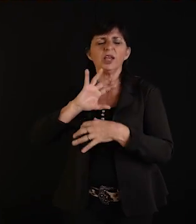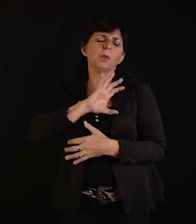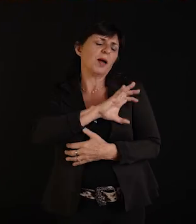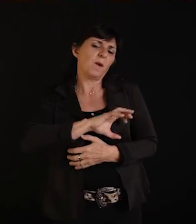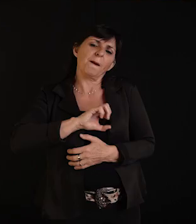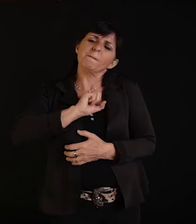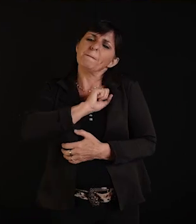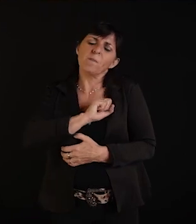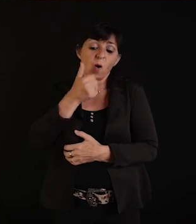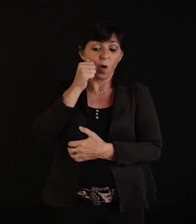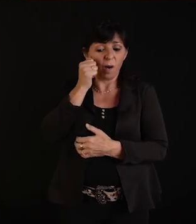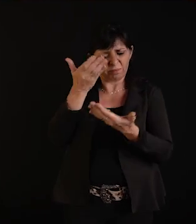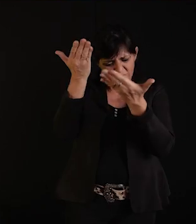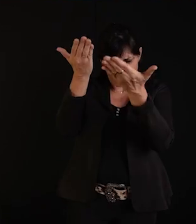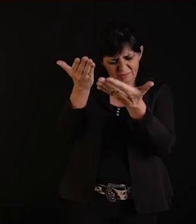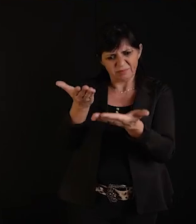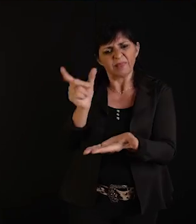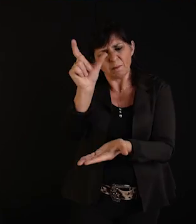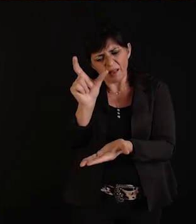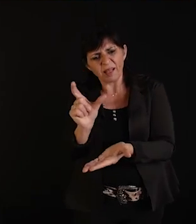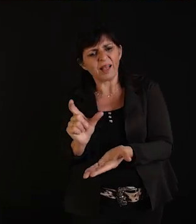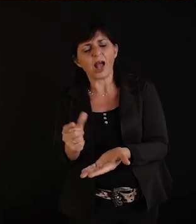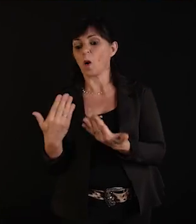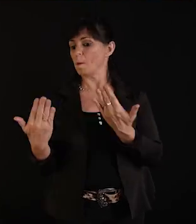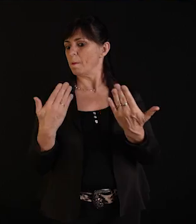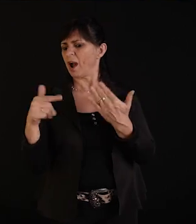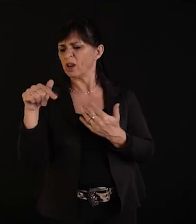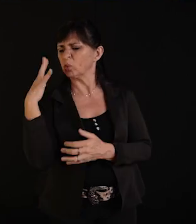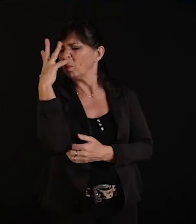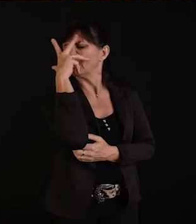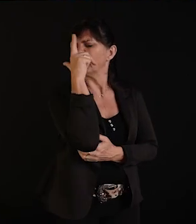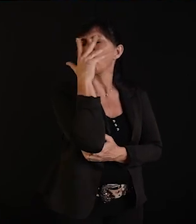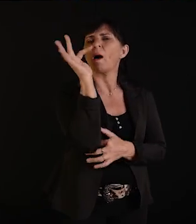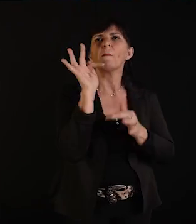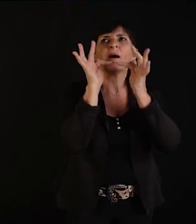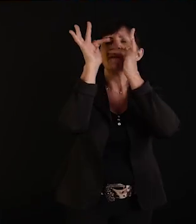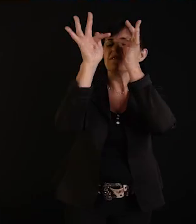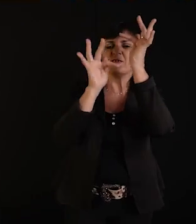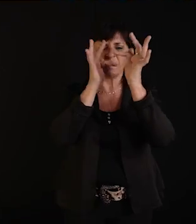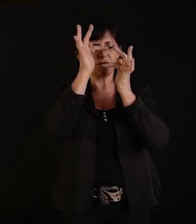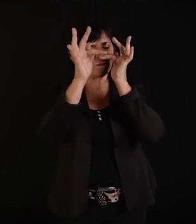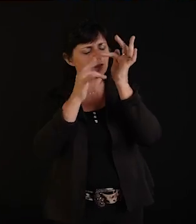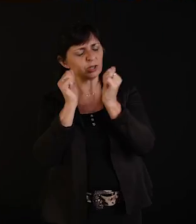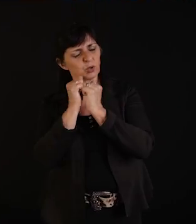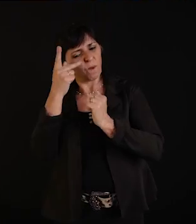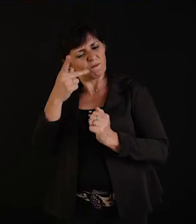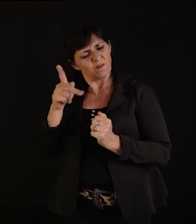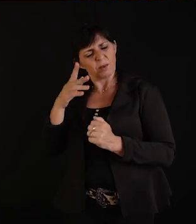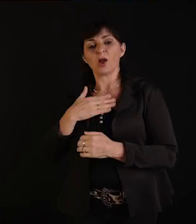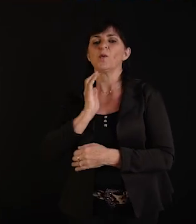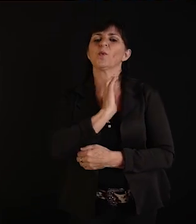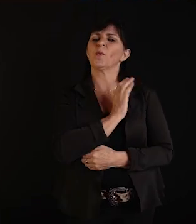amor. Guria, eu te comparo à beleza de uma flor. Com você meu coração